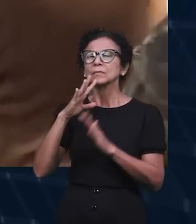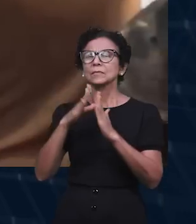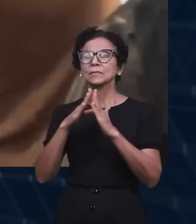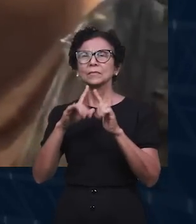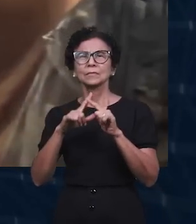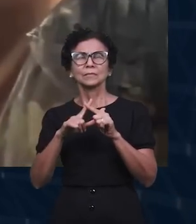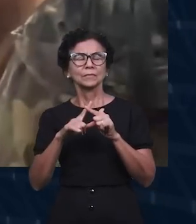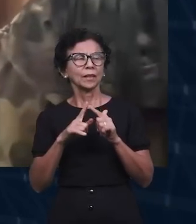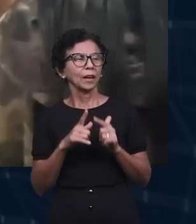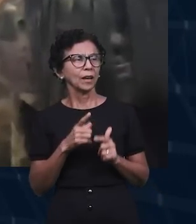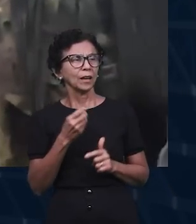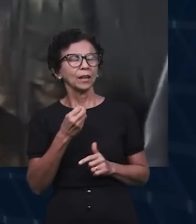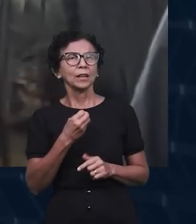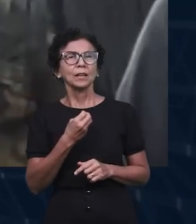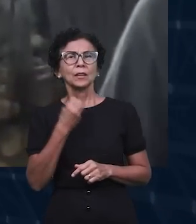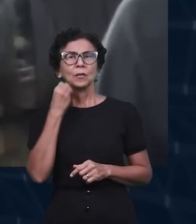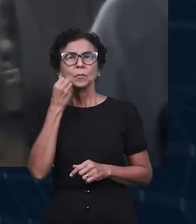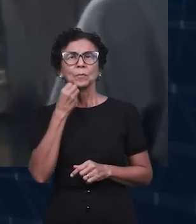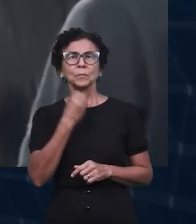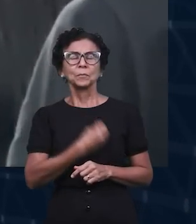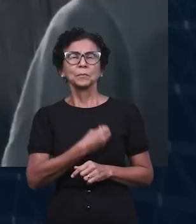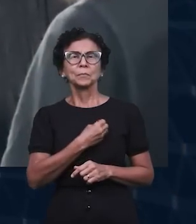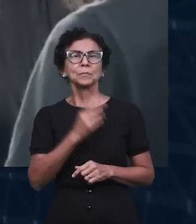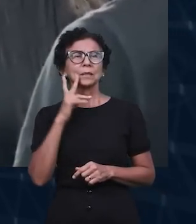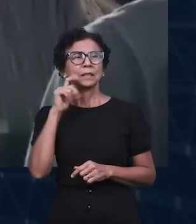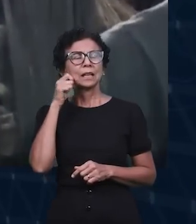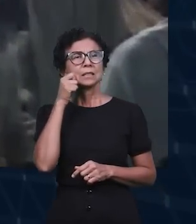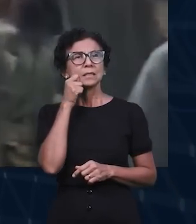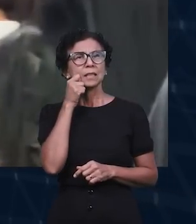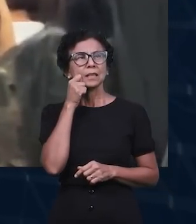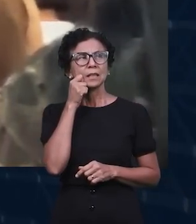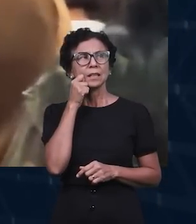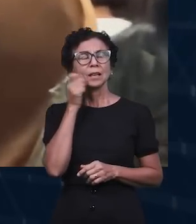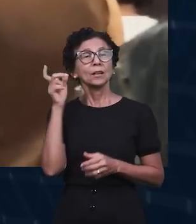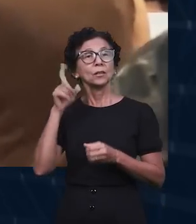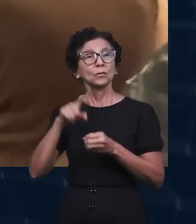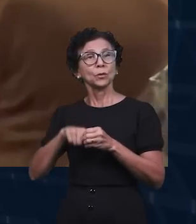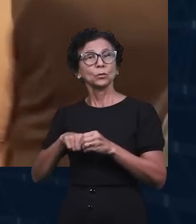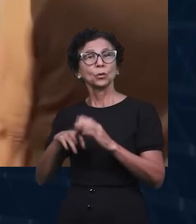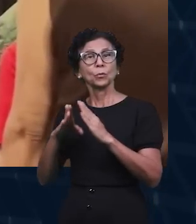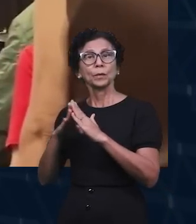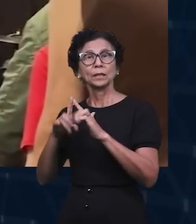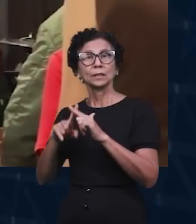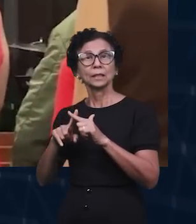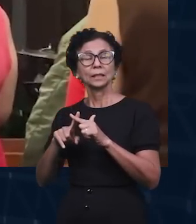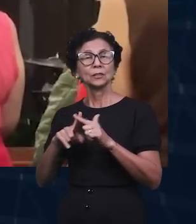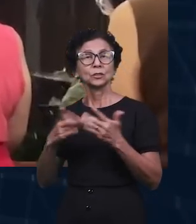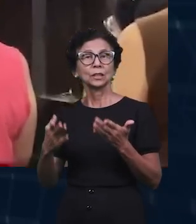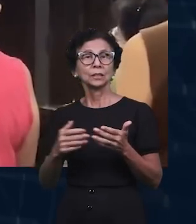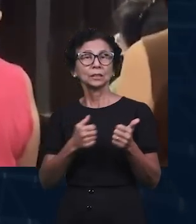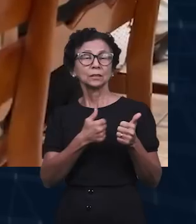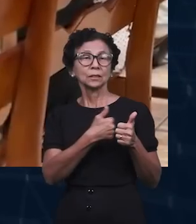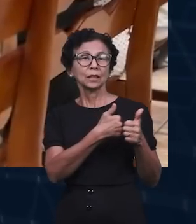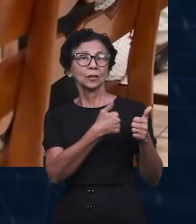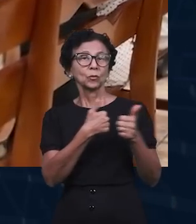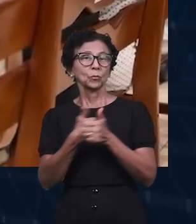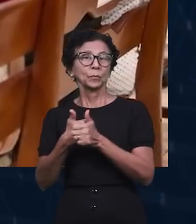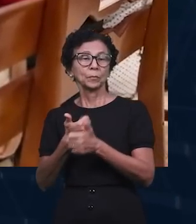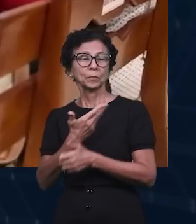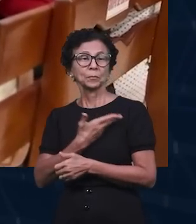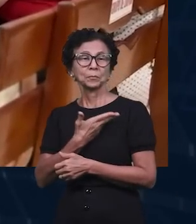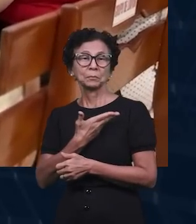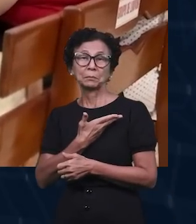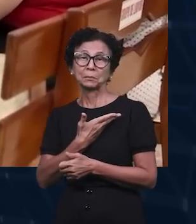sentiu impactado e retornou no domingo seguinte, desta vez acompanhado de um amigo. Louvado seja o